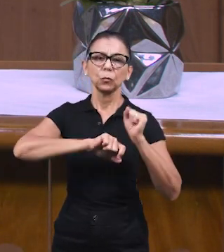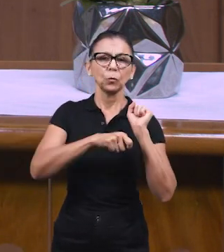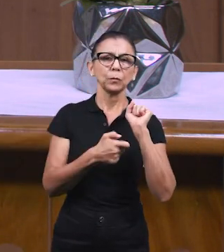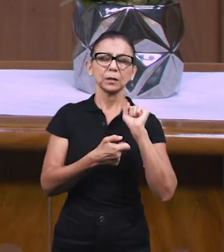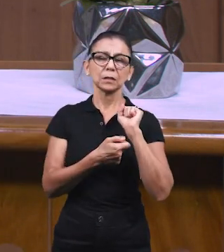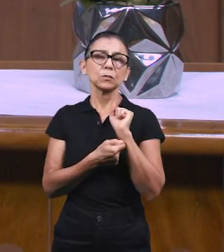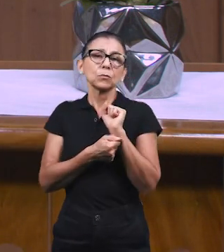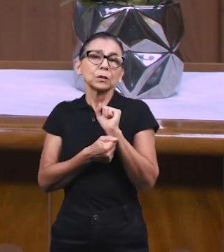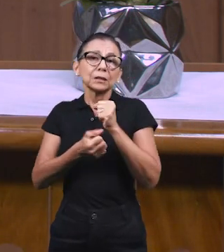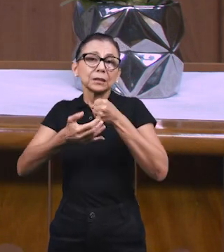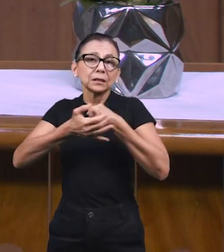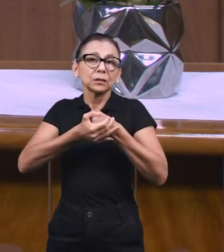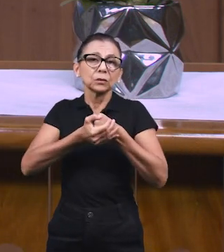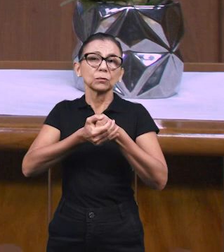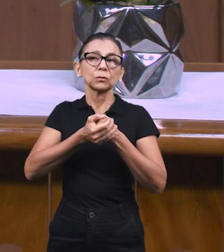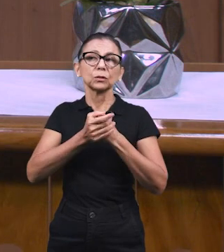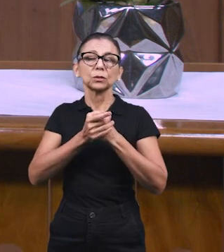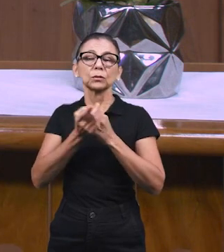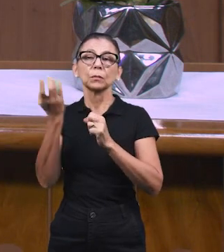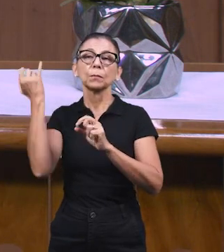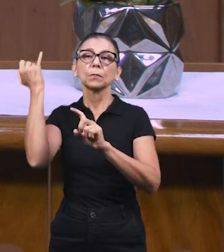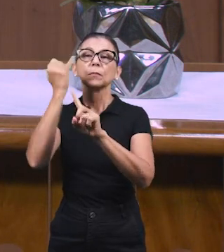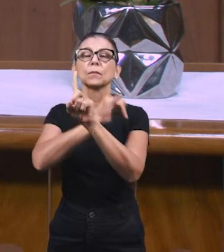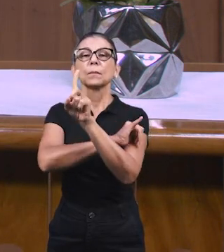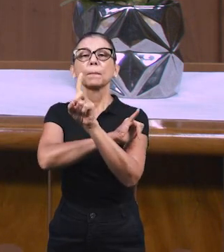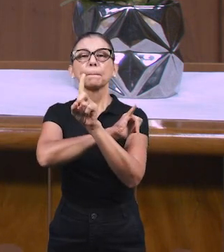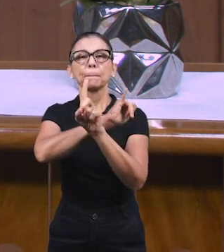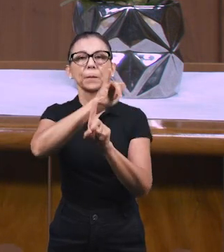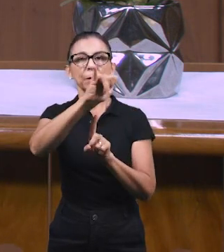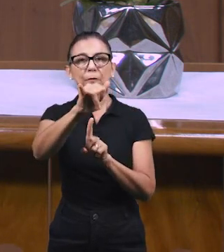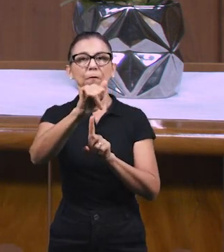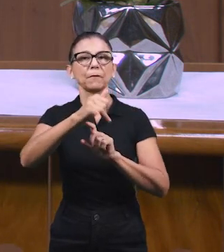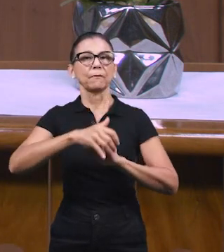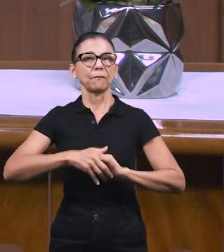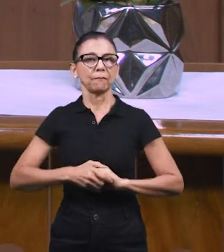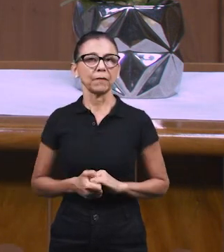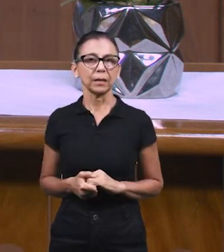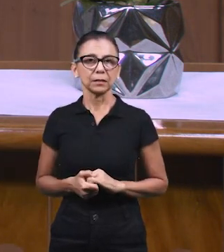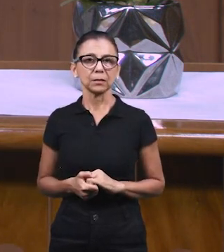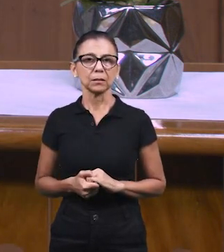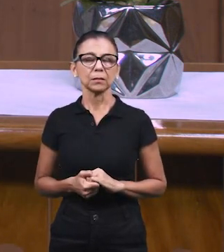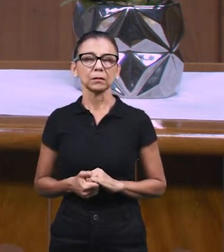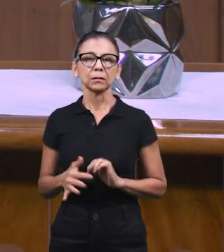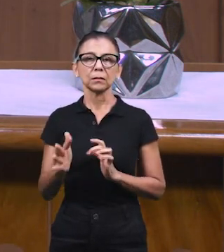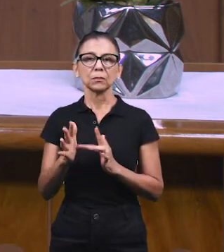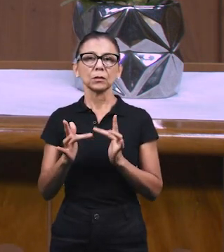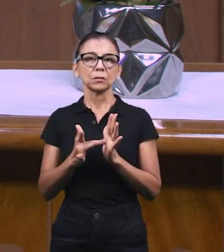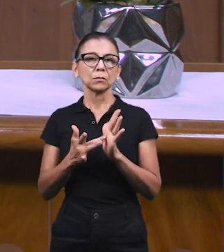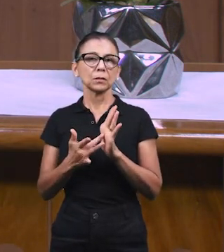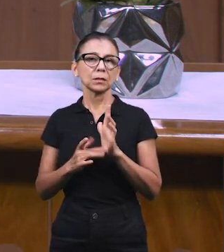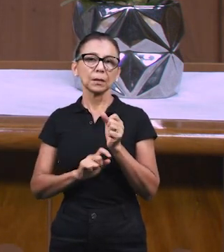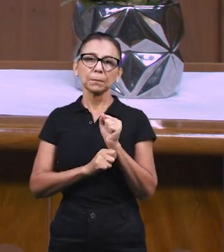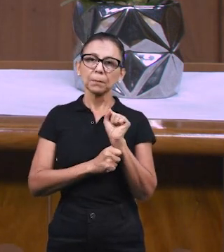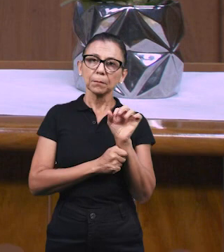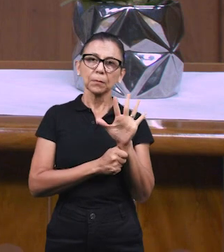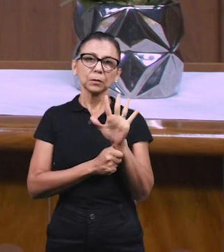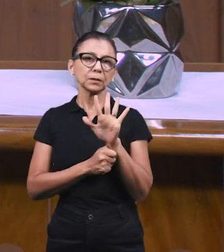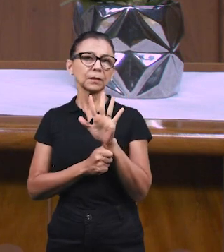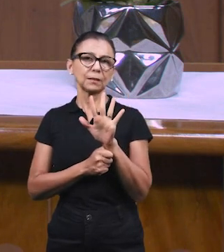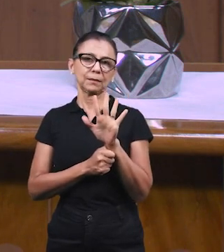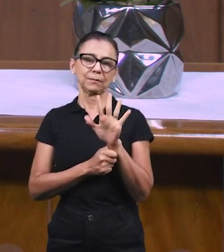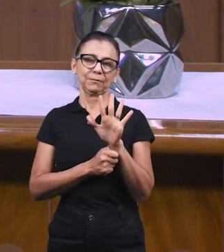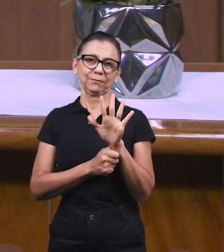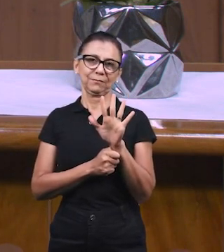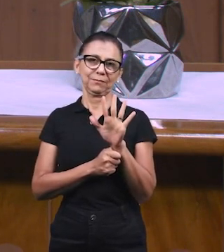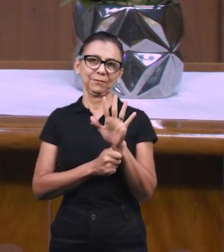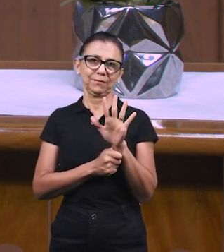é o profético. É aquilo que o Senhor Jesus quer mostrar ao homem. E eles,